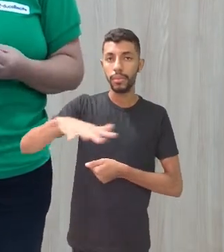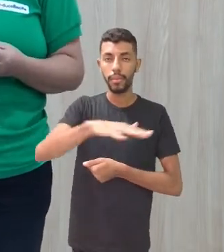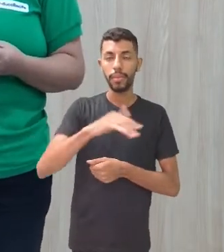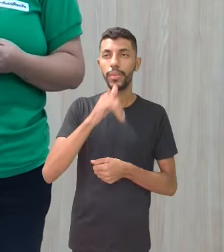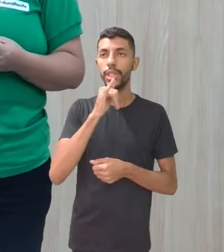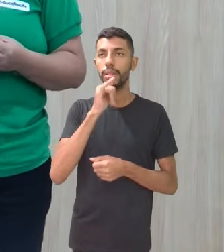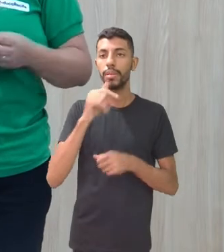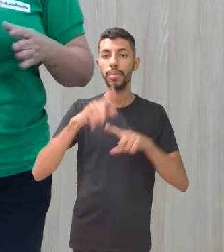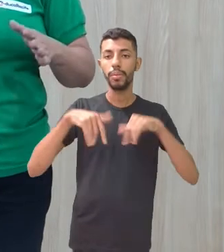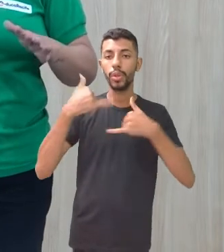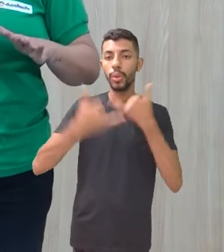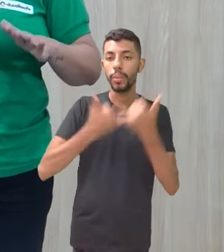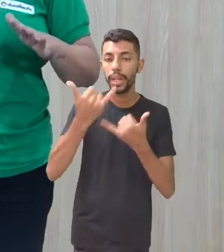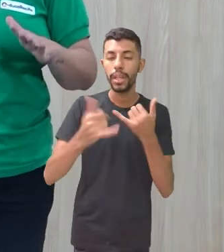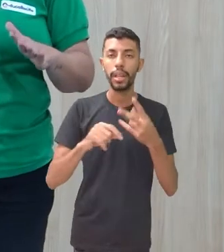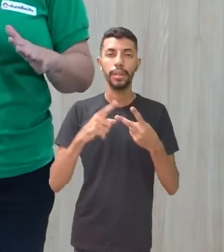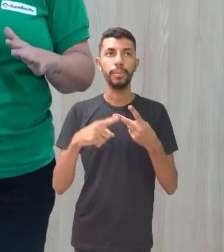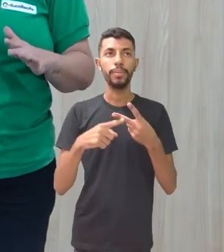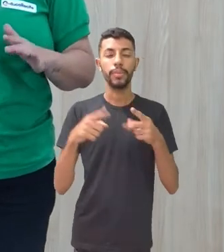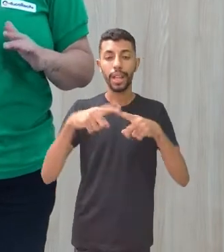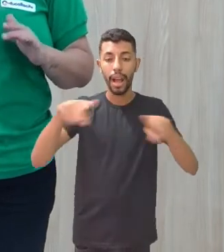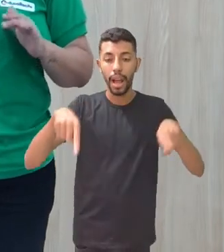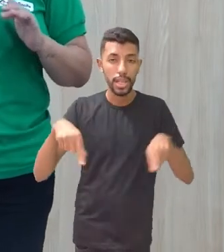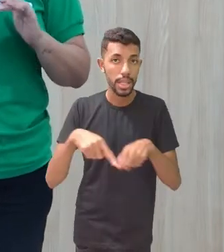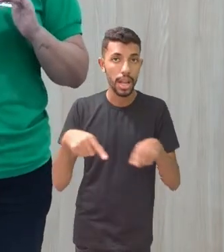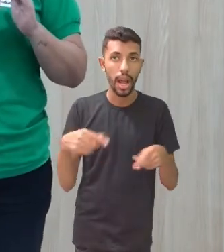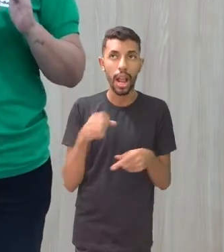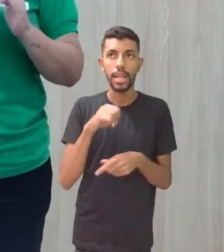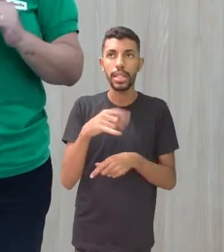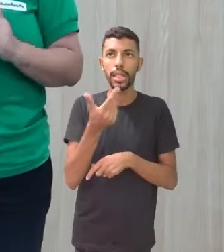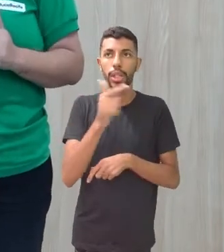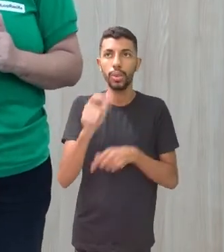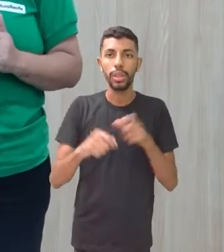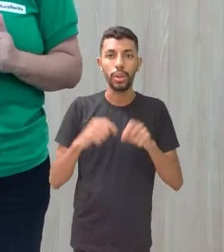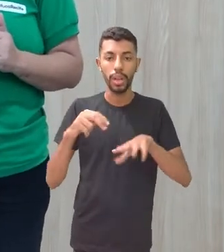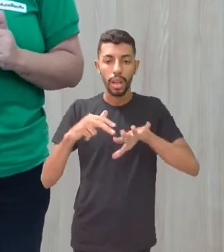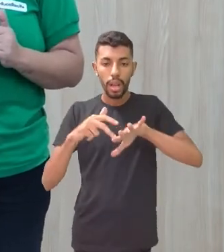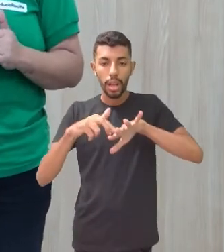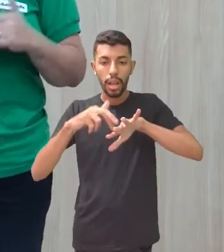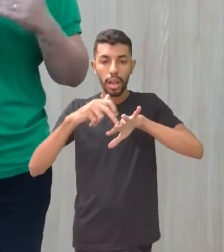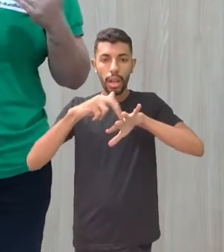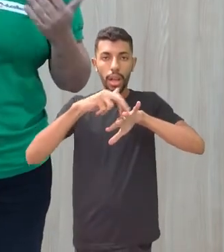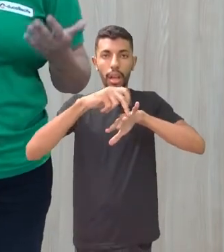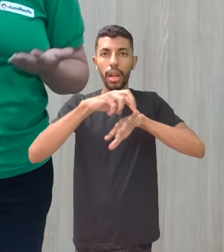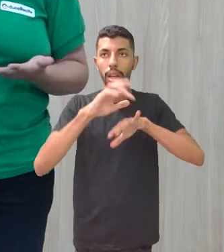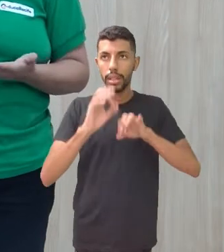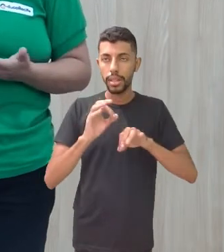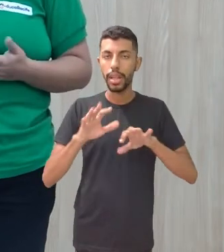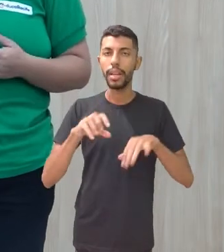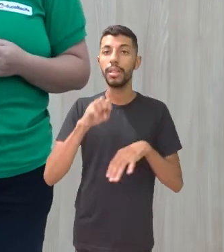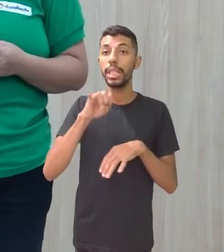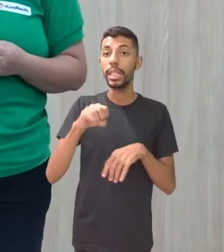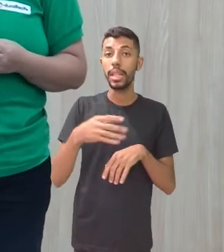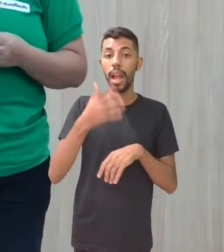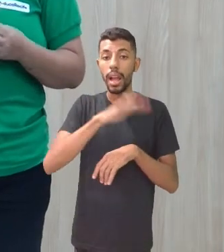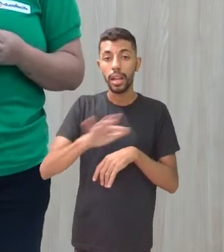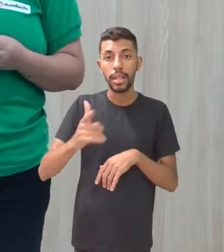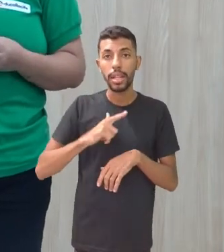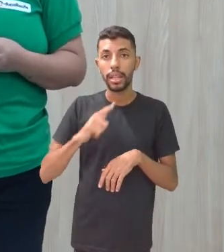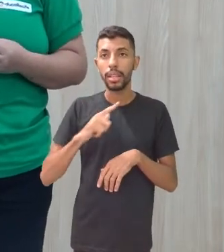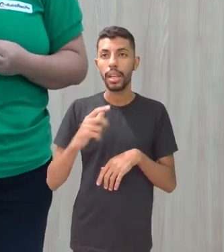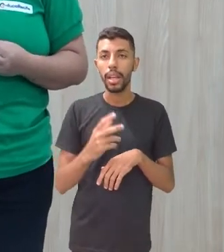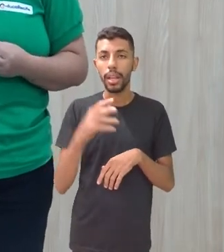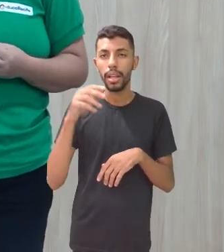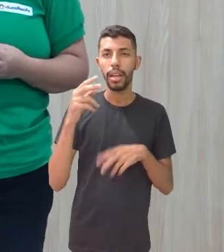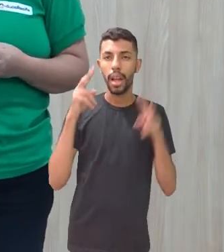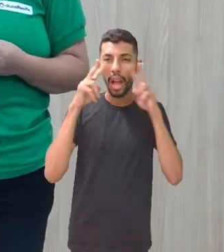brinquedo, na sala, se ela não tem nenhum degrau, se essa criança tiver uma baixa visão, nada que ela